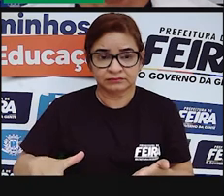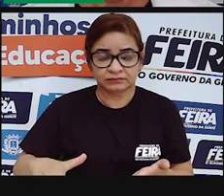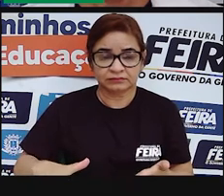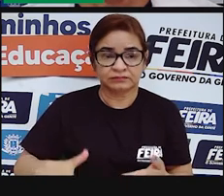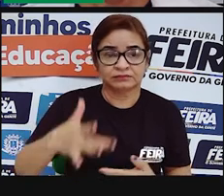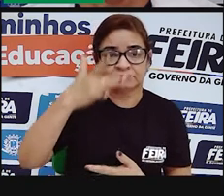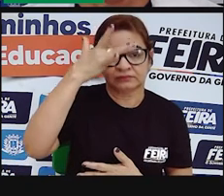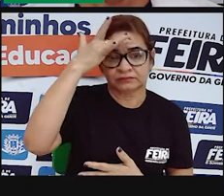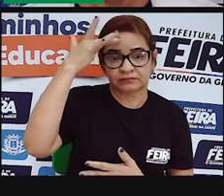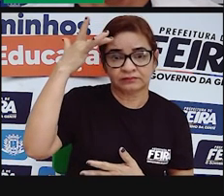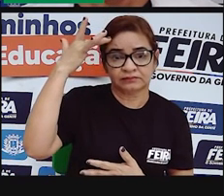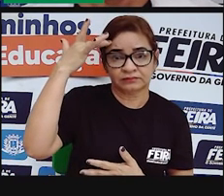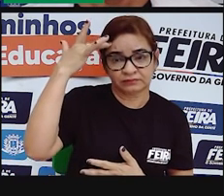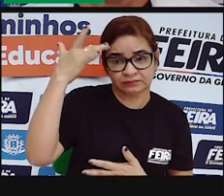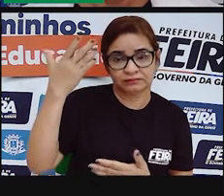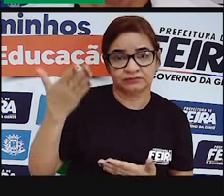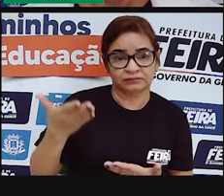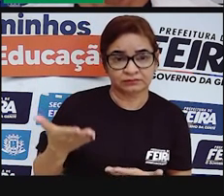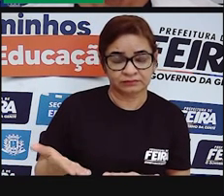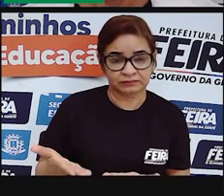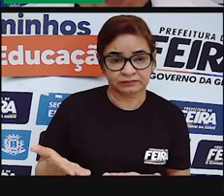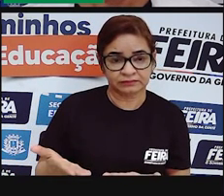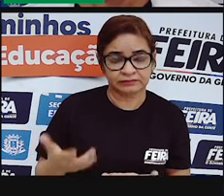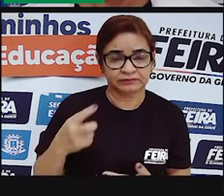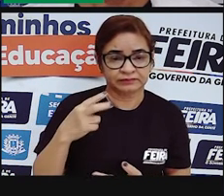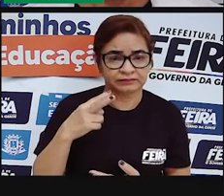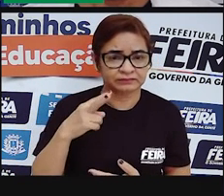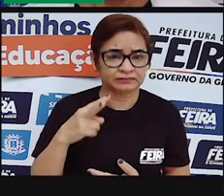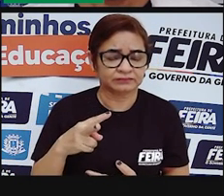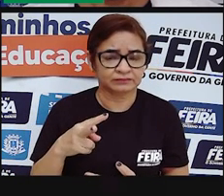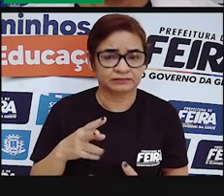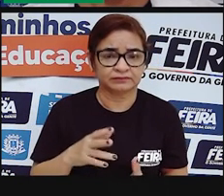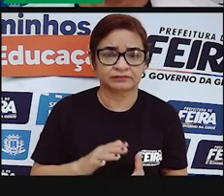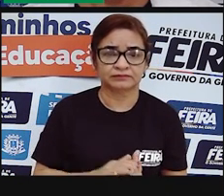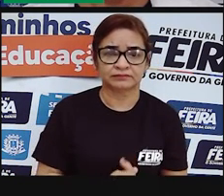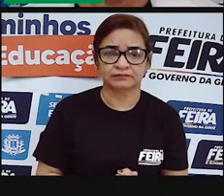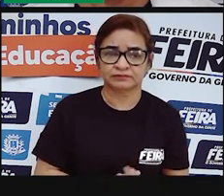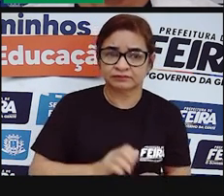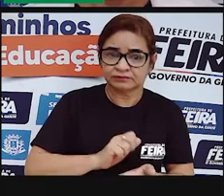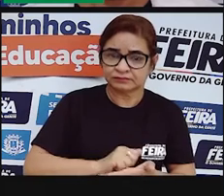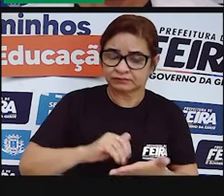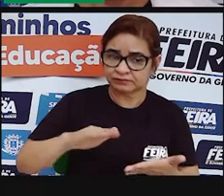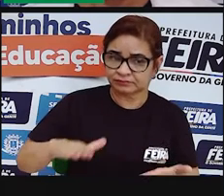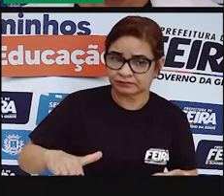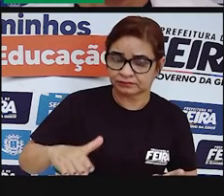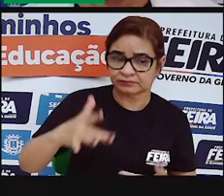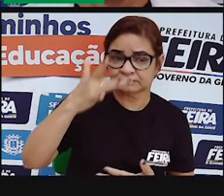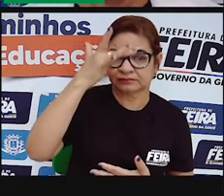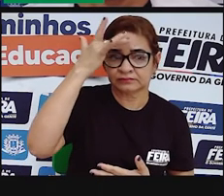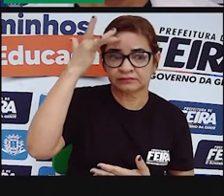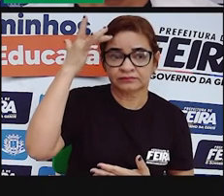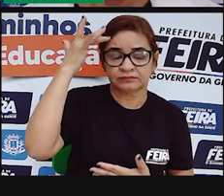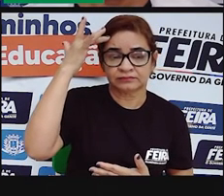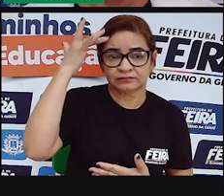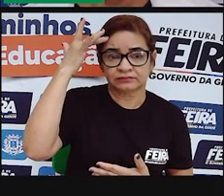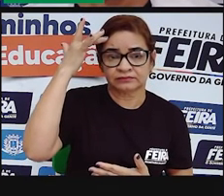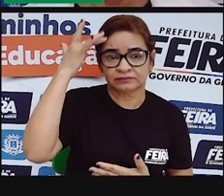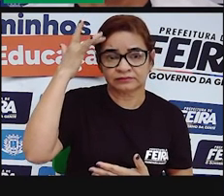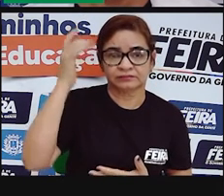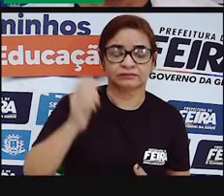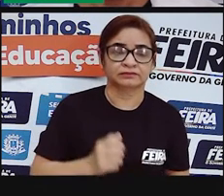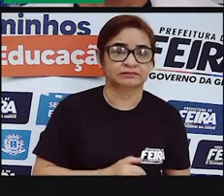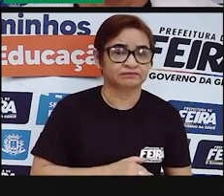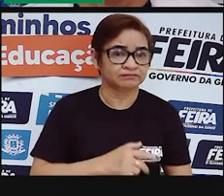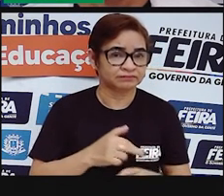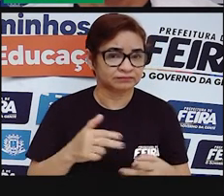é uma característica humana. A prosopopeia causa esse efeito. Ela traz características